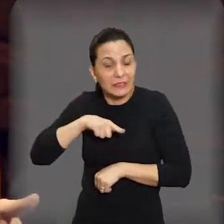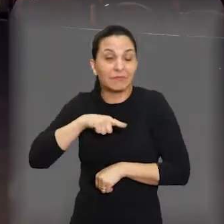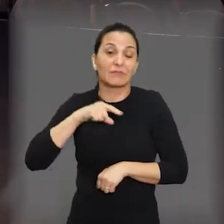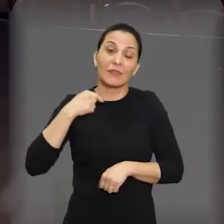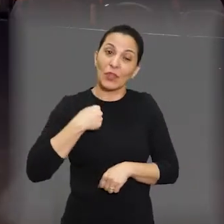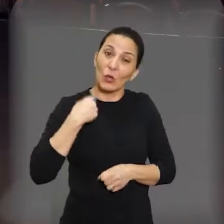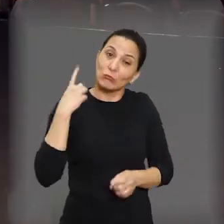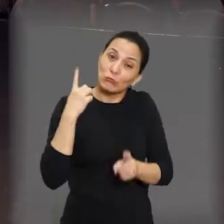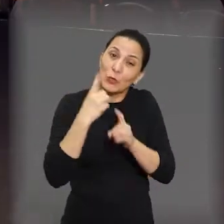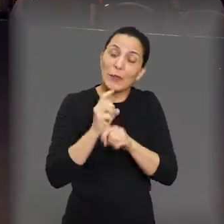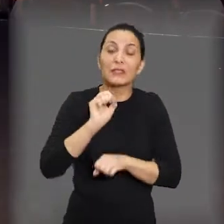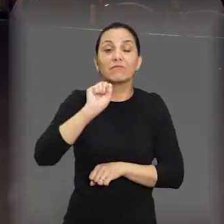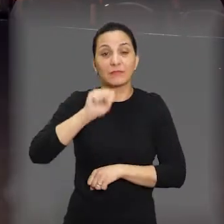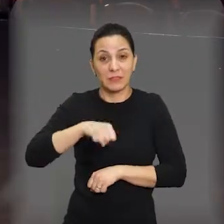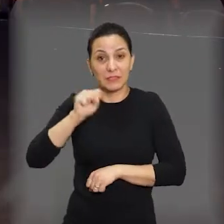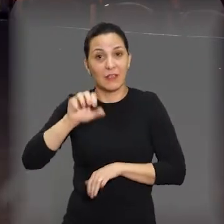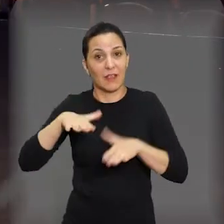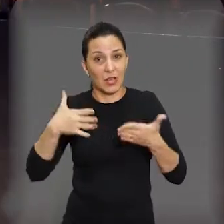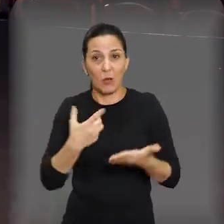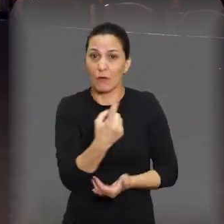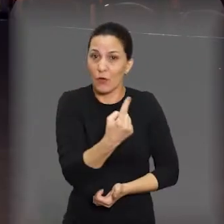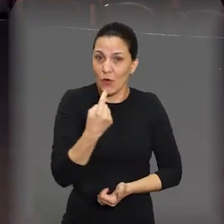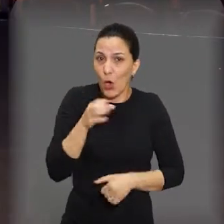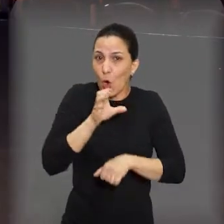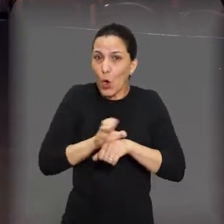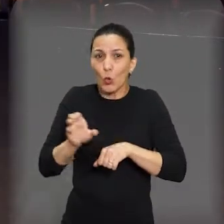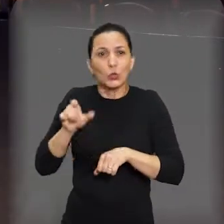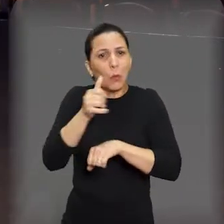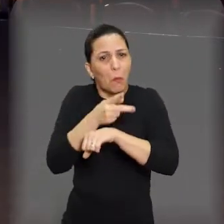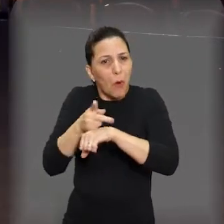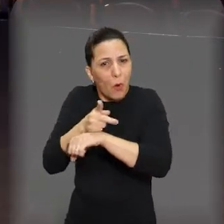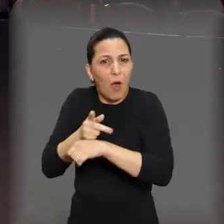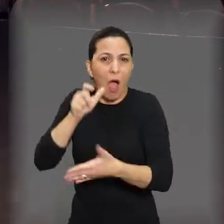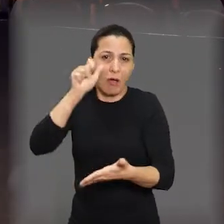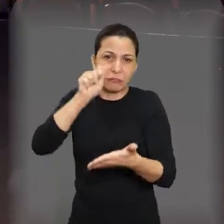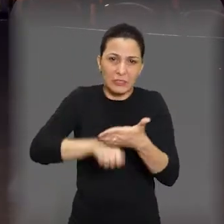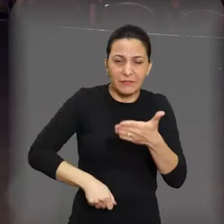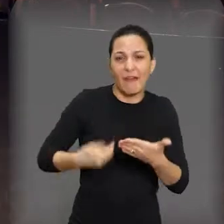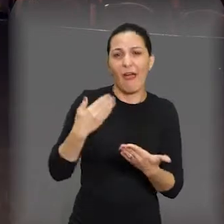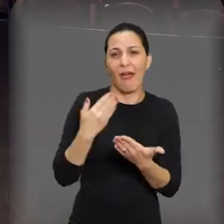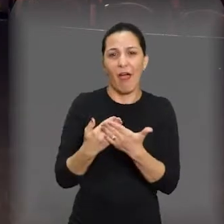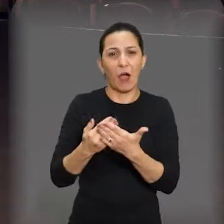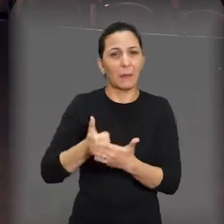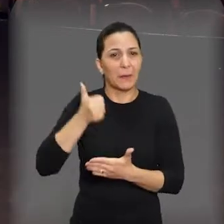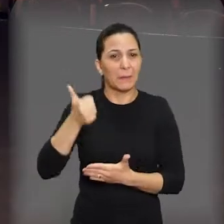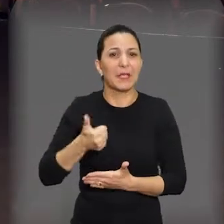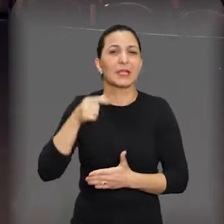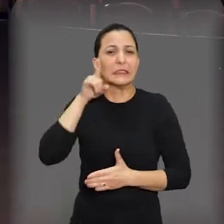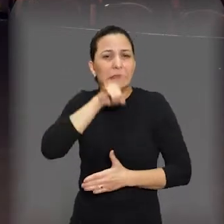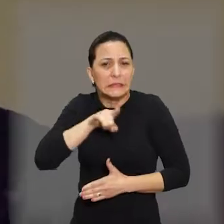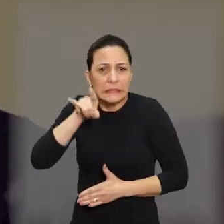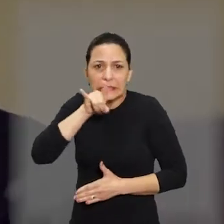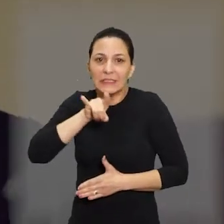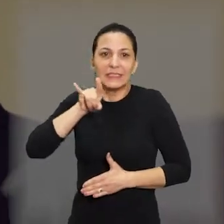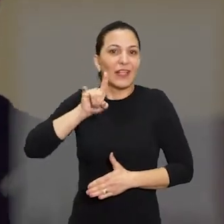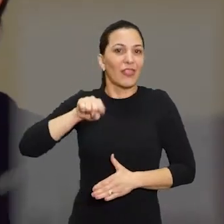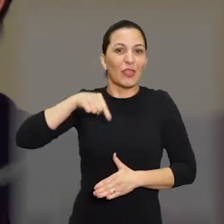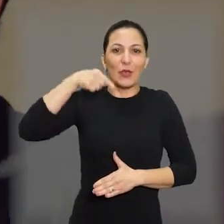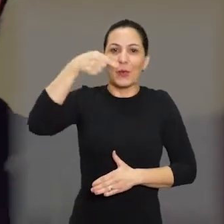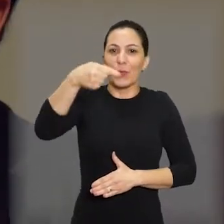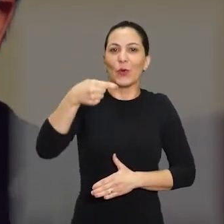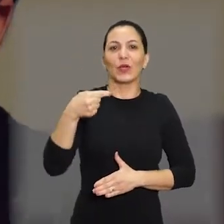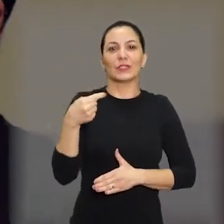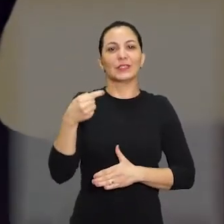tem. E foi quando eu vim, procurei, me inscrevi. E assim, na primeira aula eu me apaixonei de verdade. Comecei a fazer